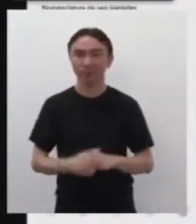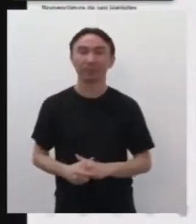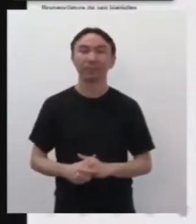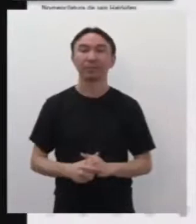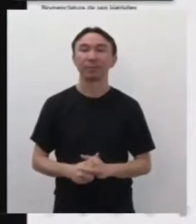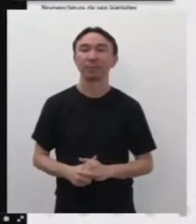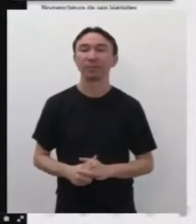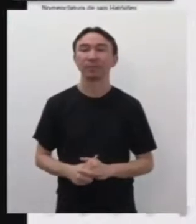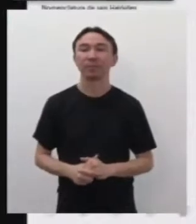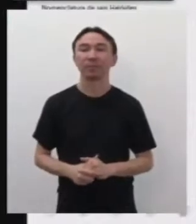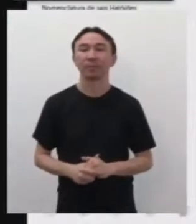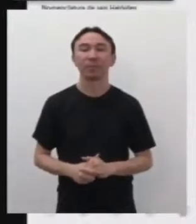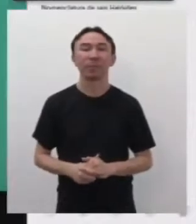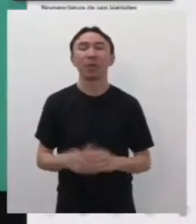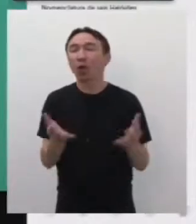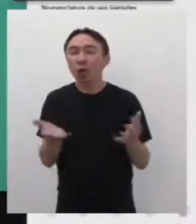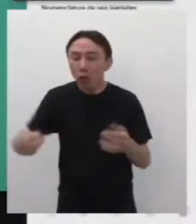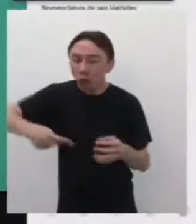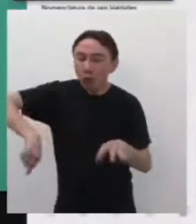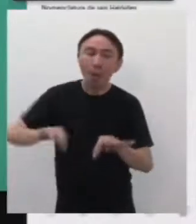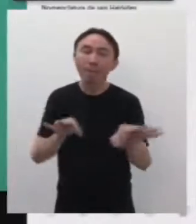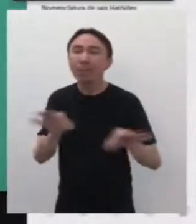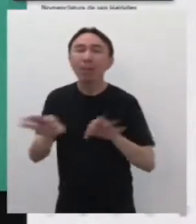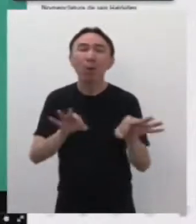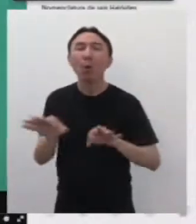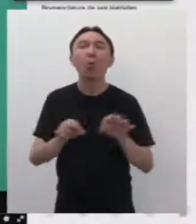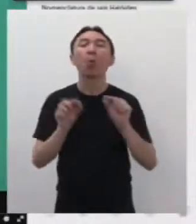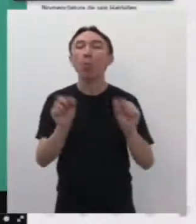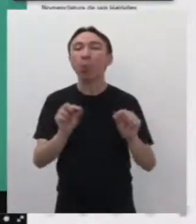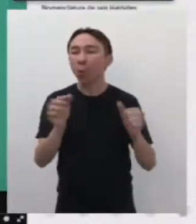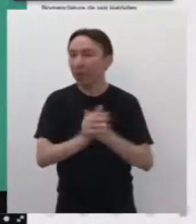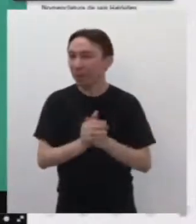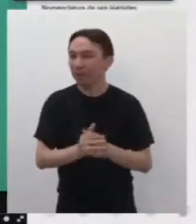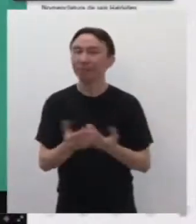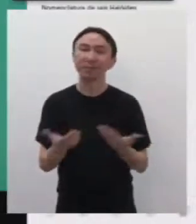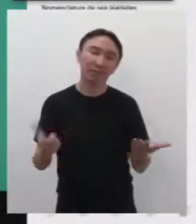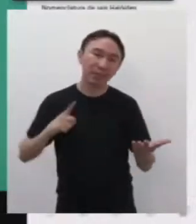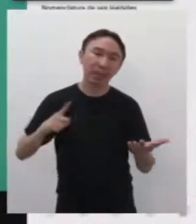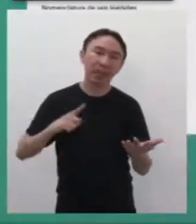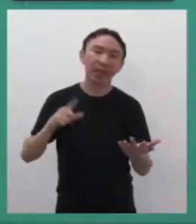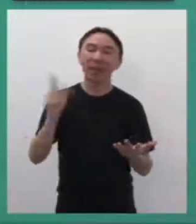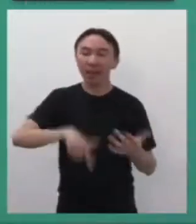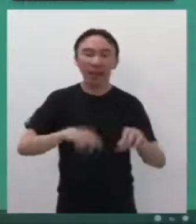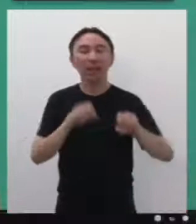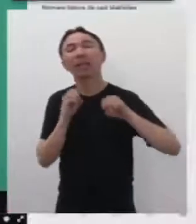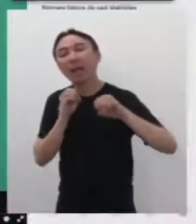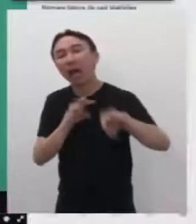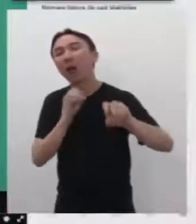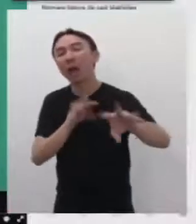O que a gente preparou, né? Então, não só a gente tem as